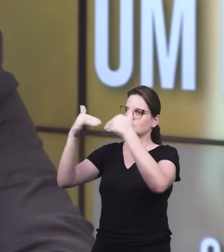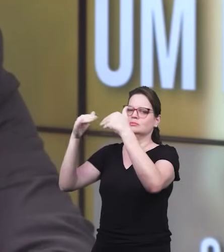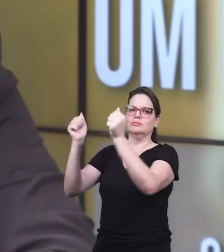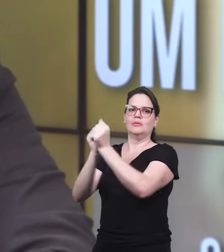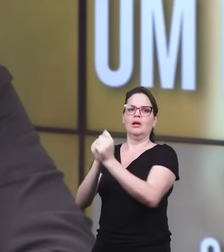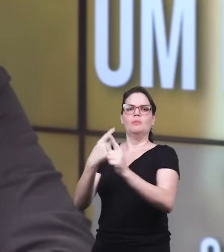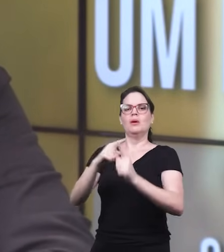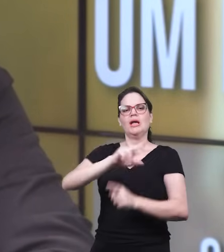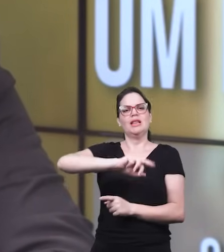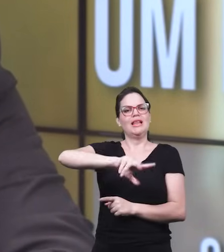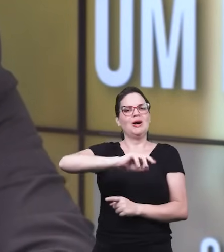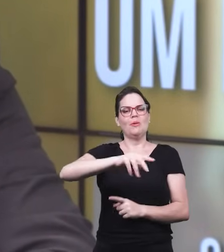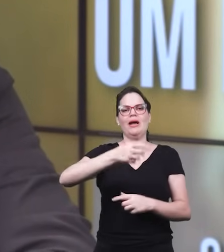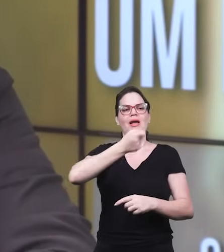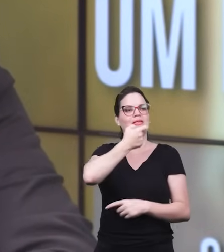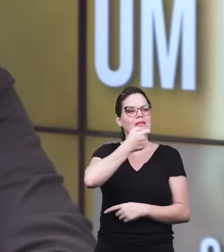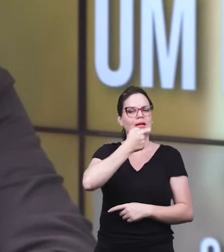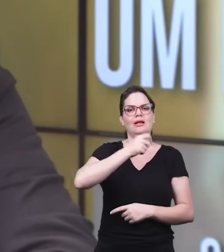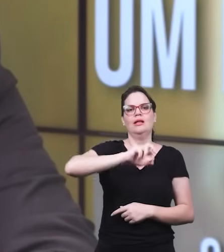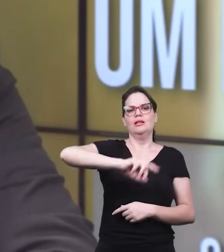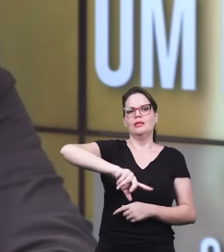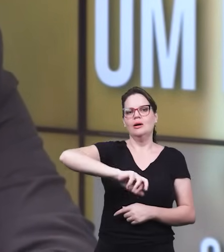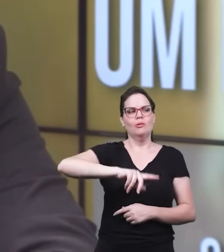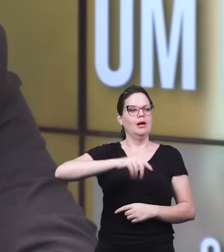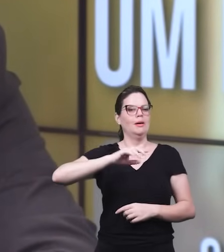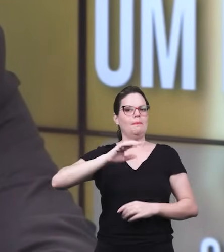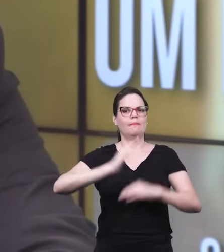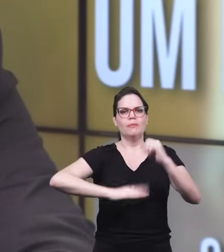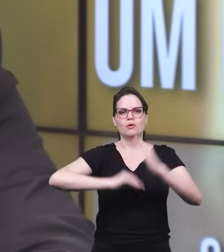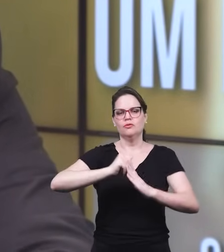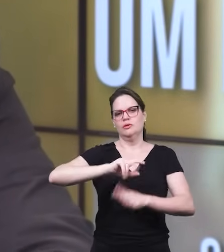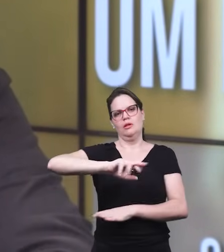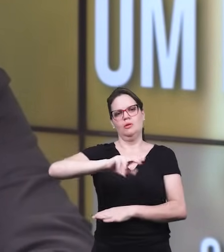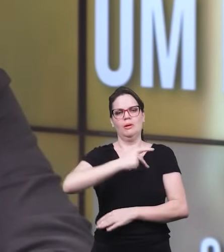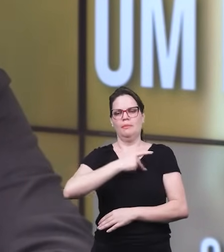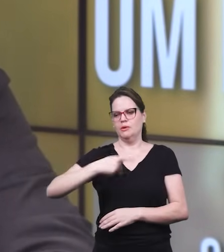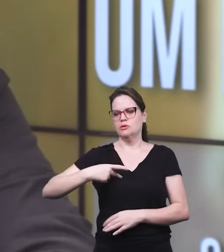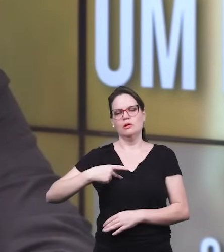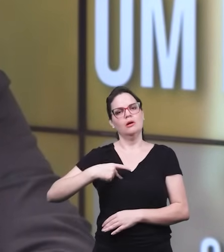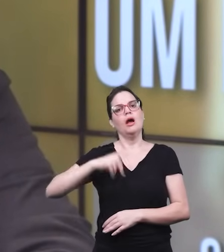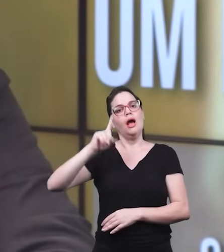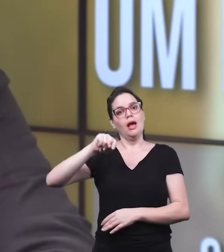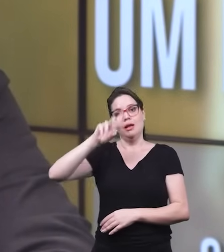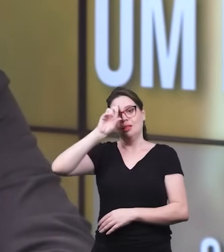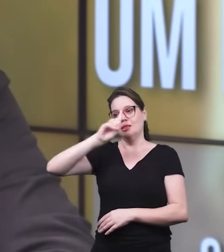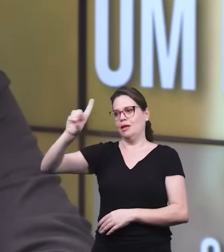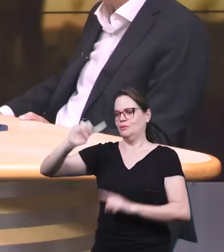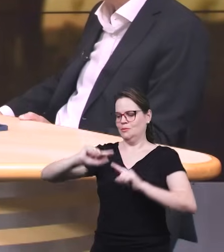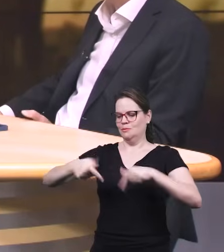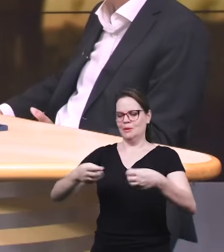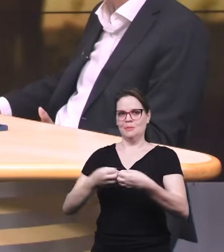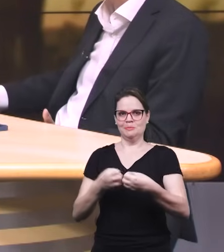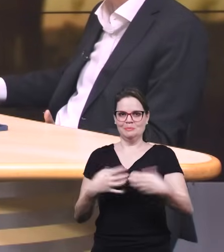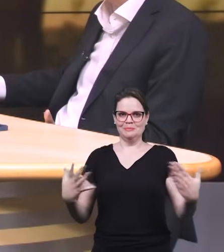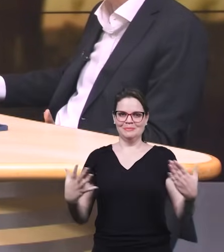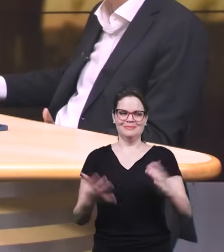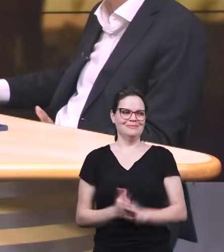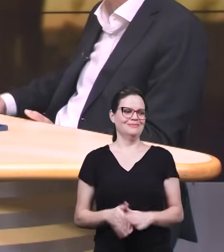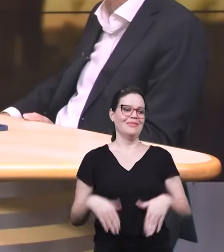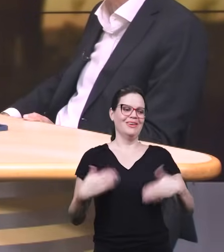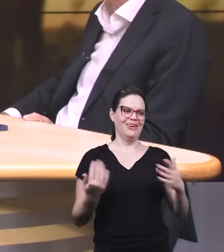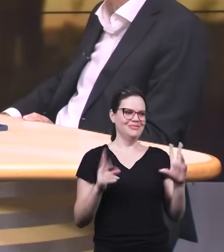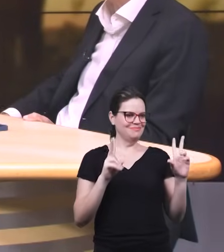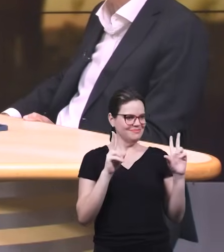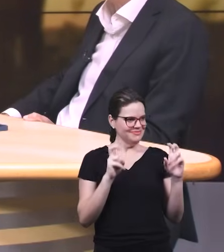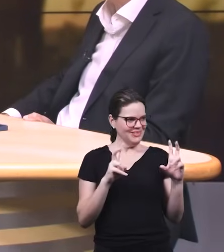não vai ser o profissional, não vai ser aquela conversa mais dura. É o milagre de Deus. Amém. É o milagre de Deus. Olha,